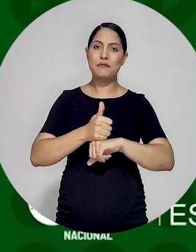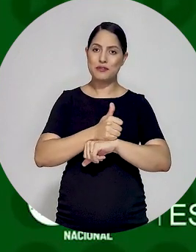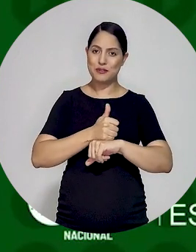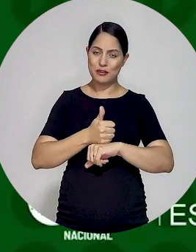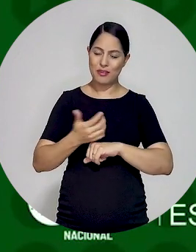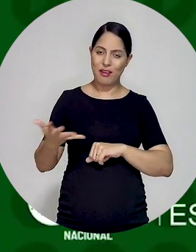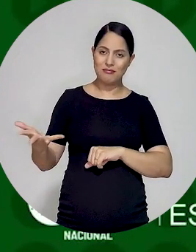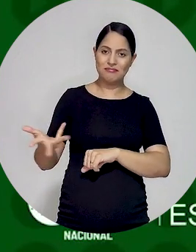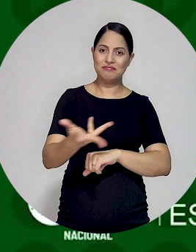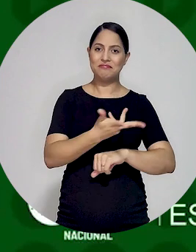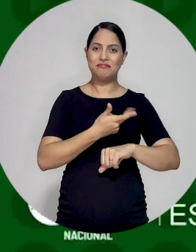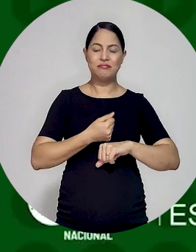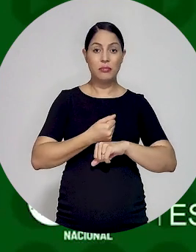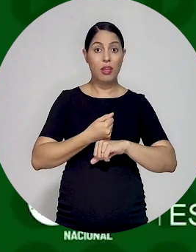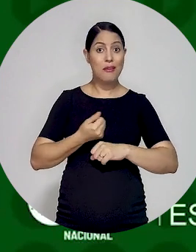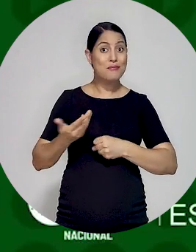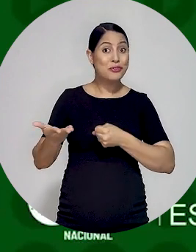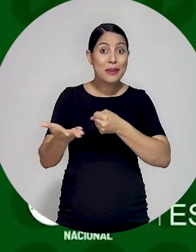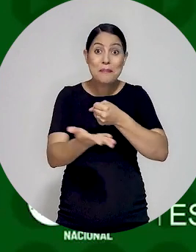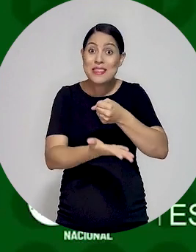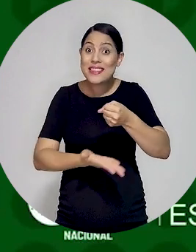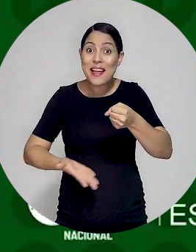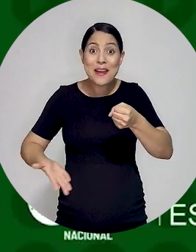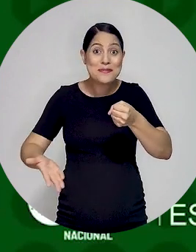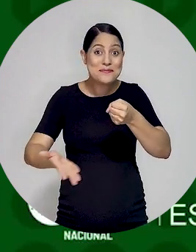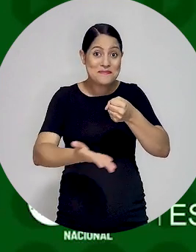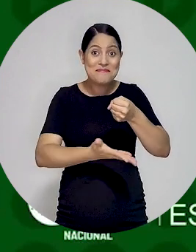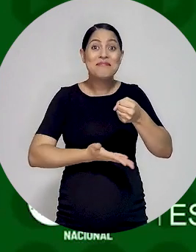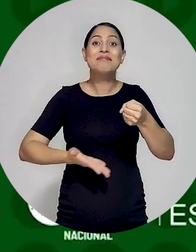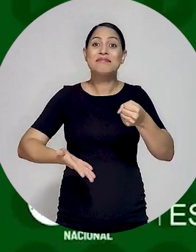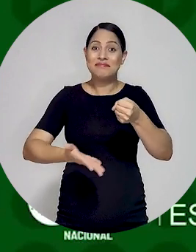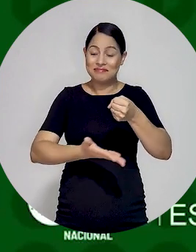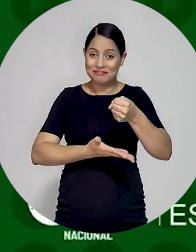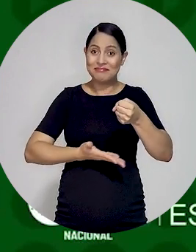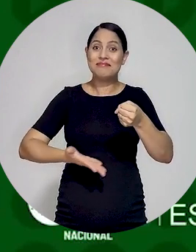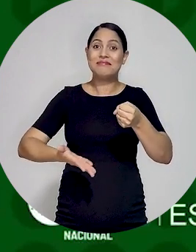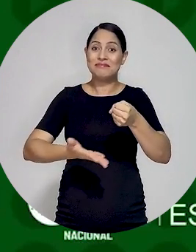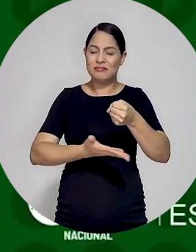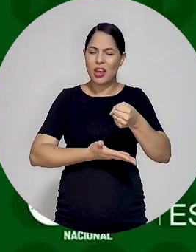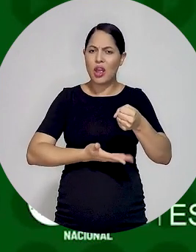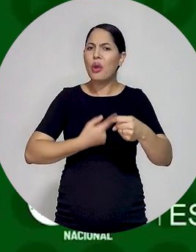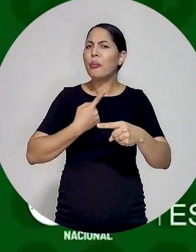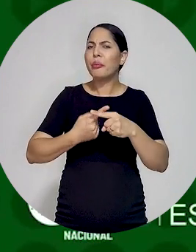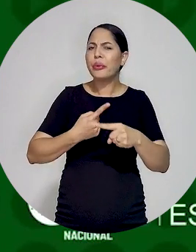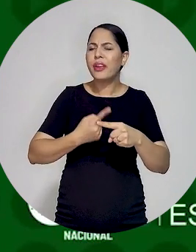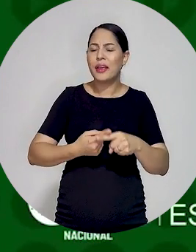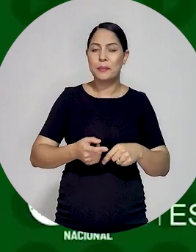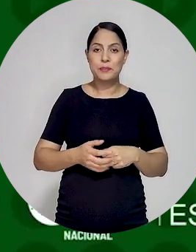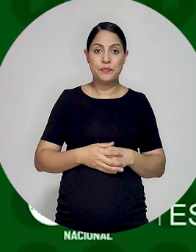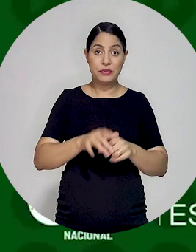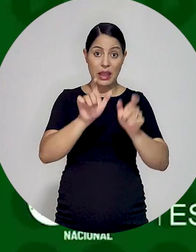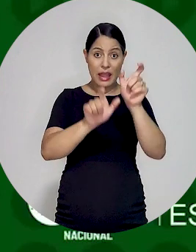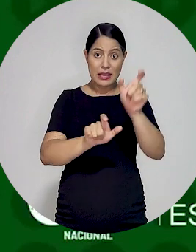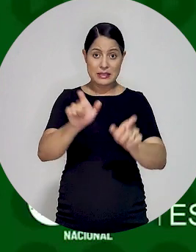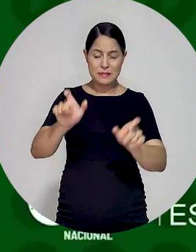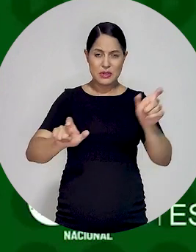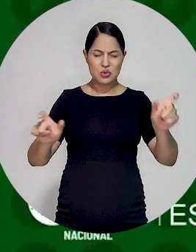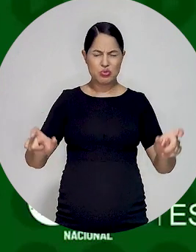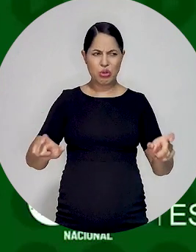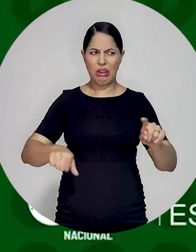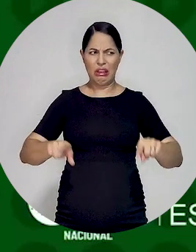seus profissionais. Eu acho isso fundamental. As pessoas tendem, muitas